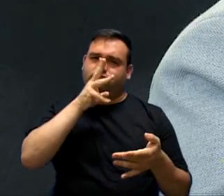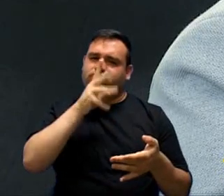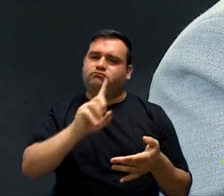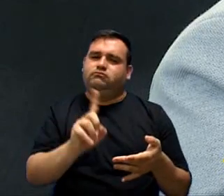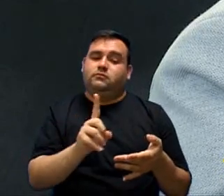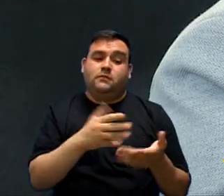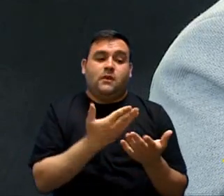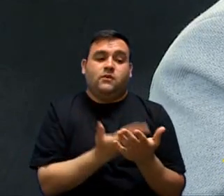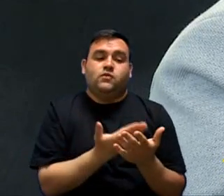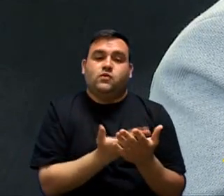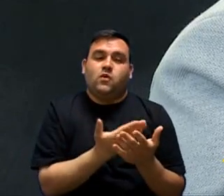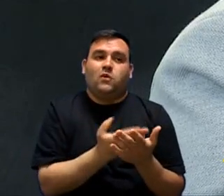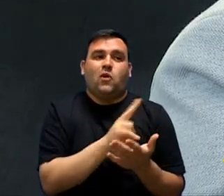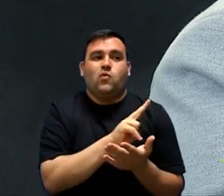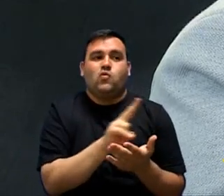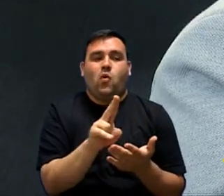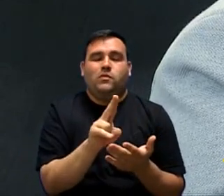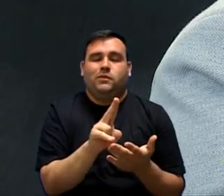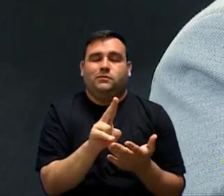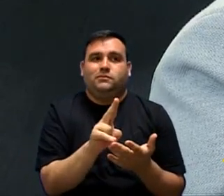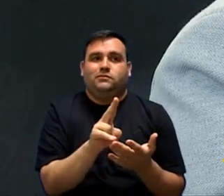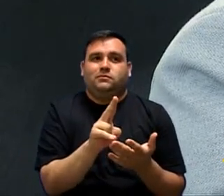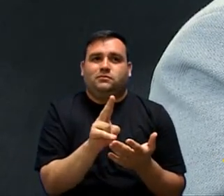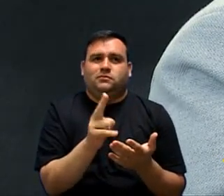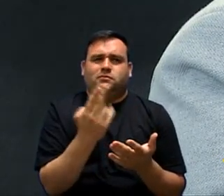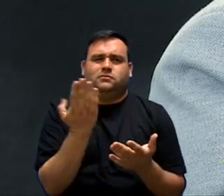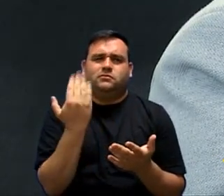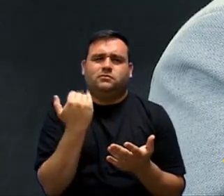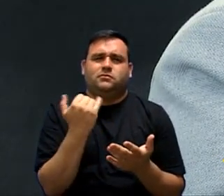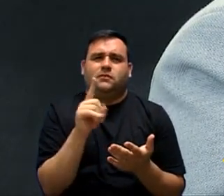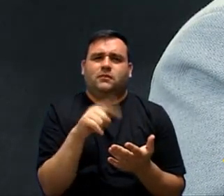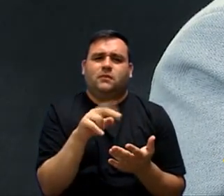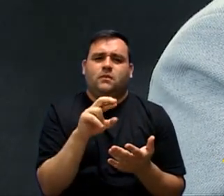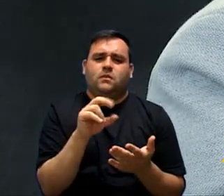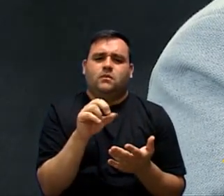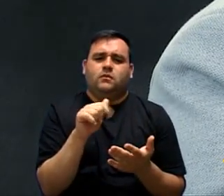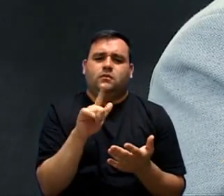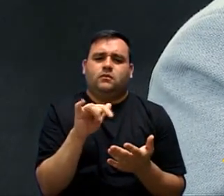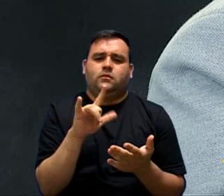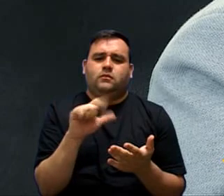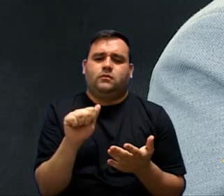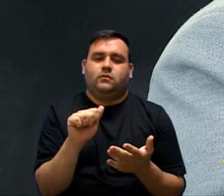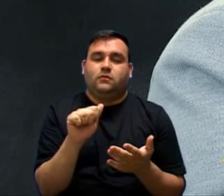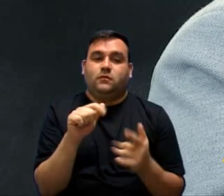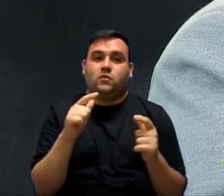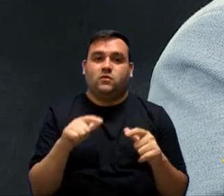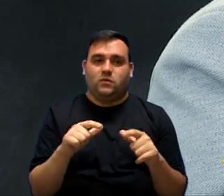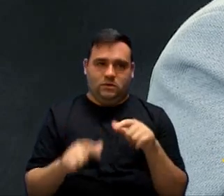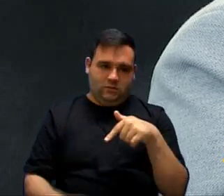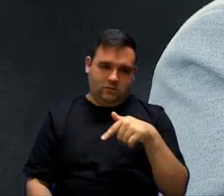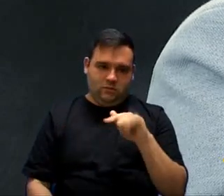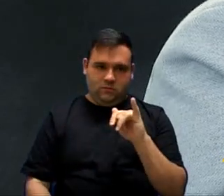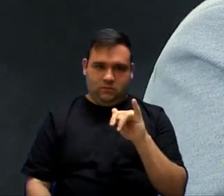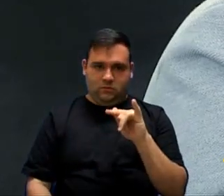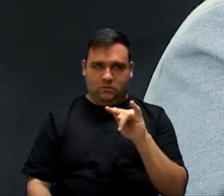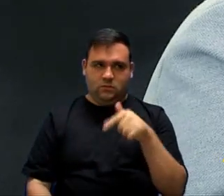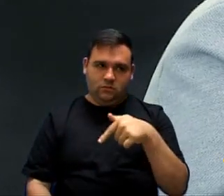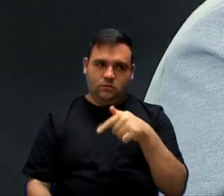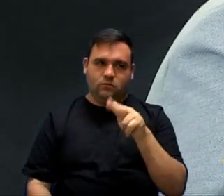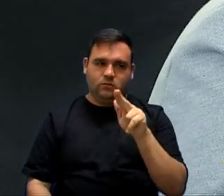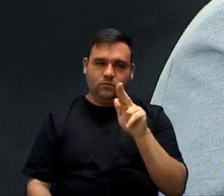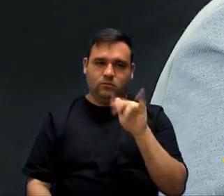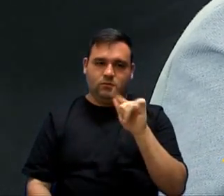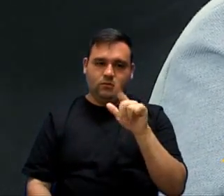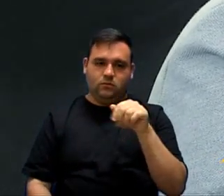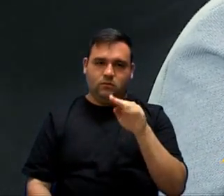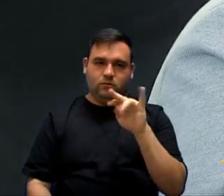essa escola, a denominação dela, era da Rosângela do Quilombinho. Daí... Não, mas